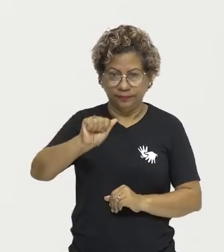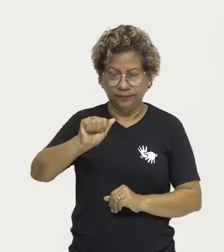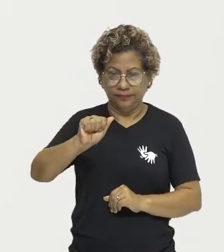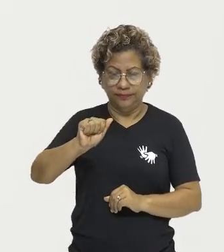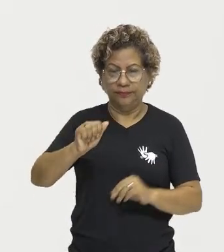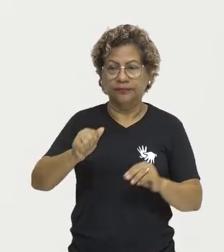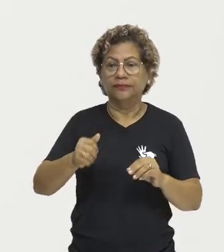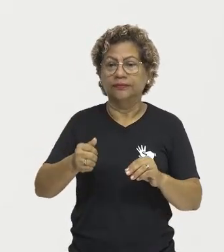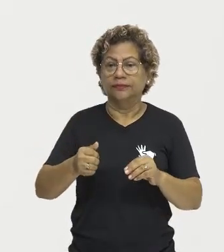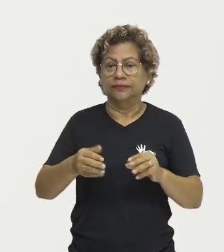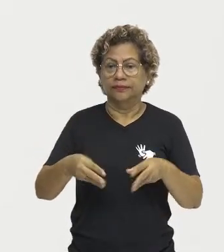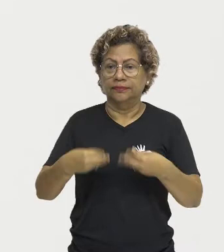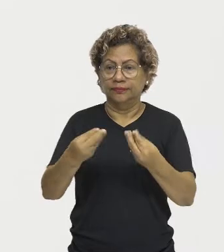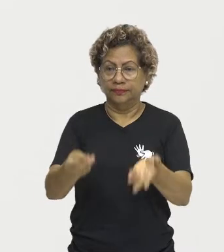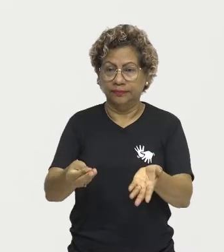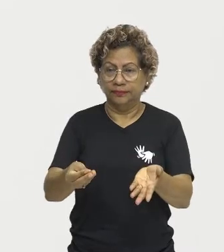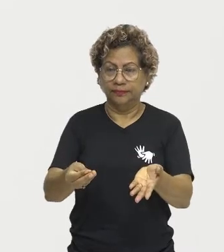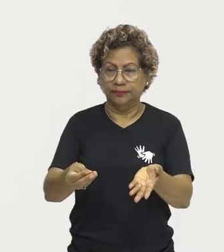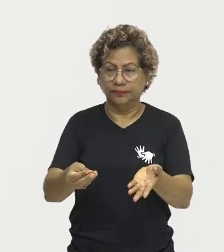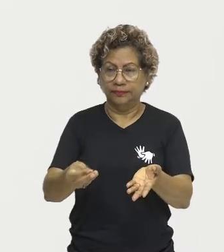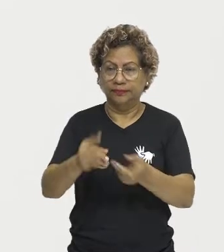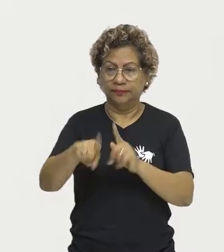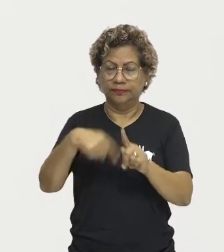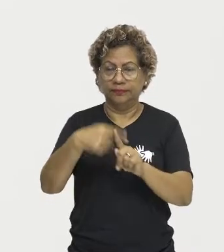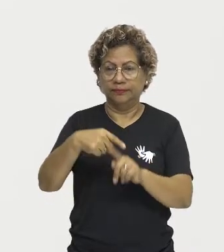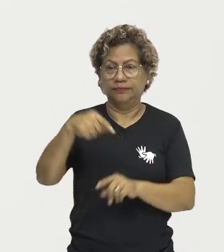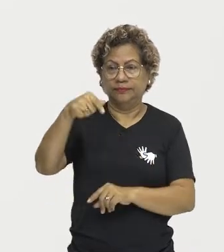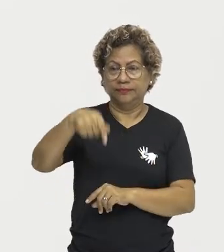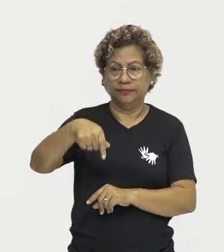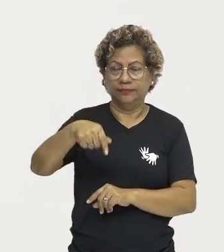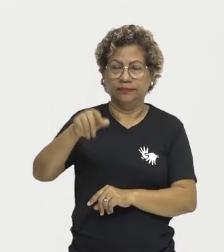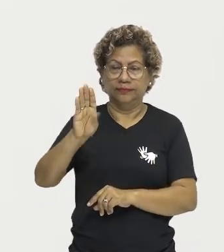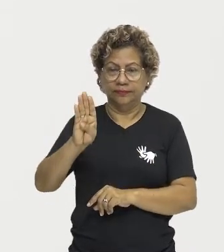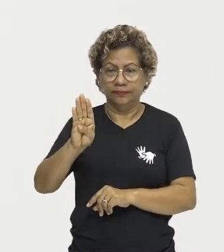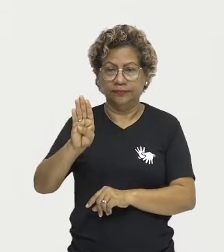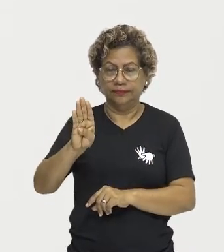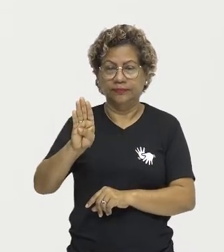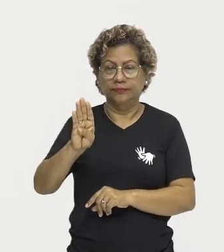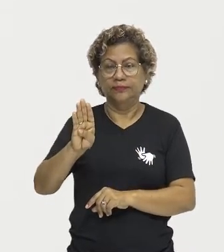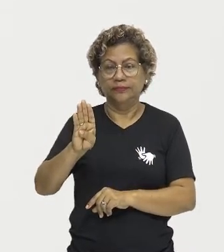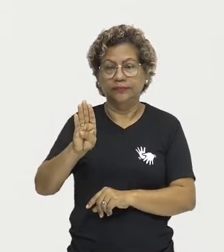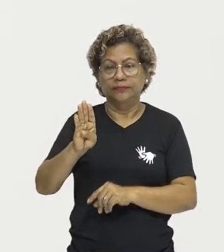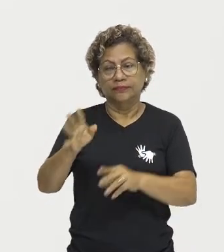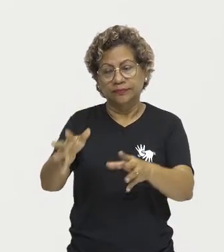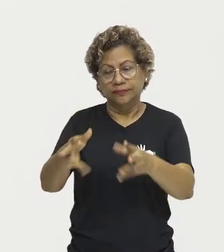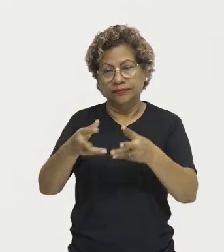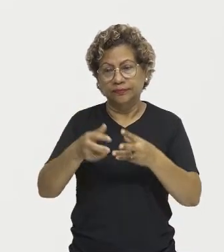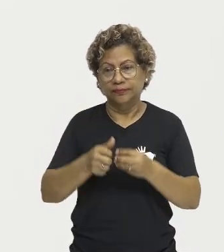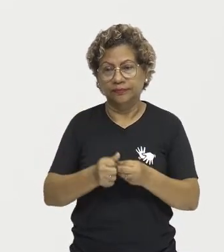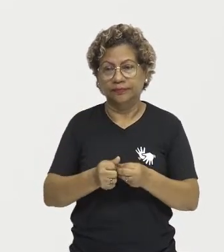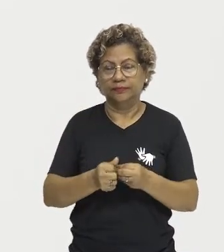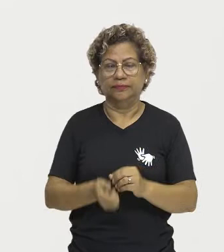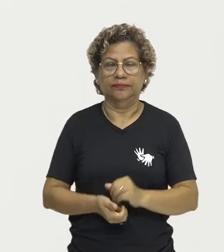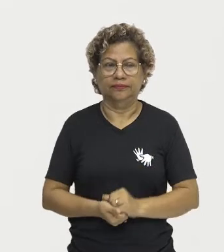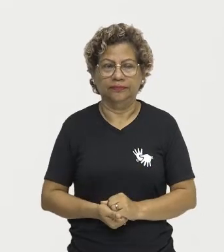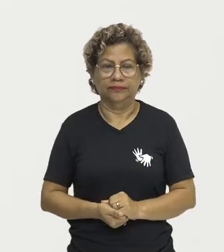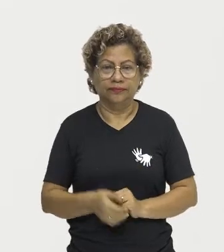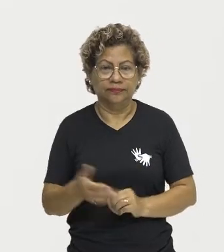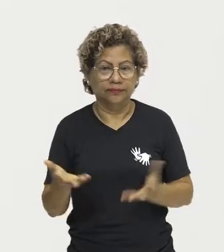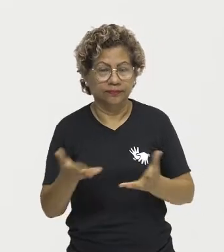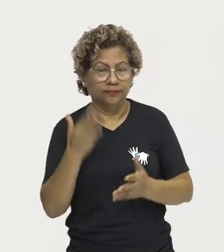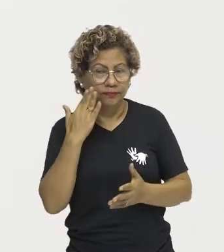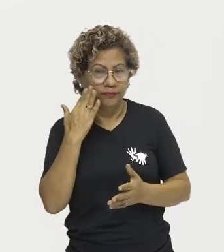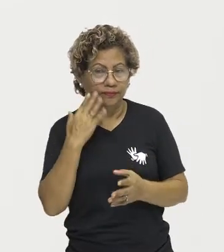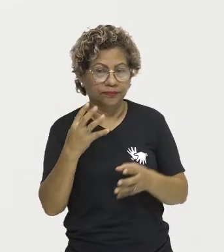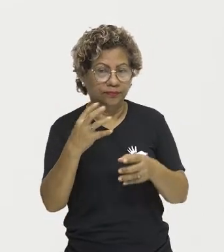sempre você vai ter esta situação. O princípio nos dá é isso aqui, ó, soma algébrica